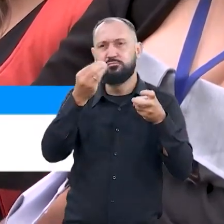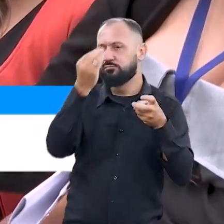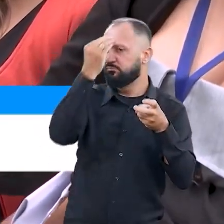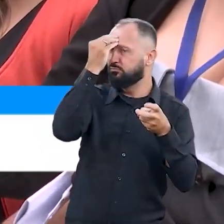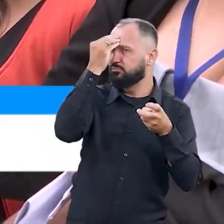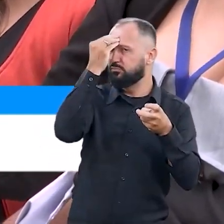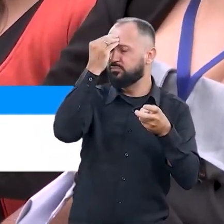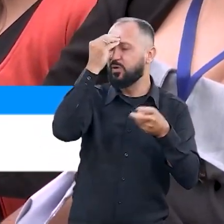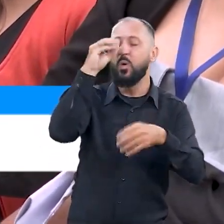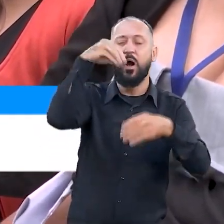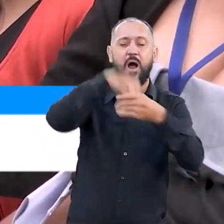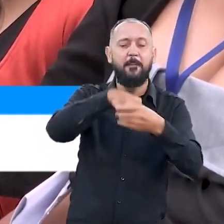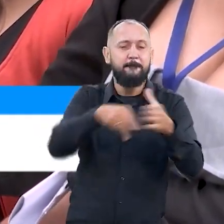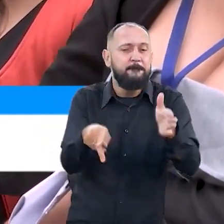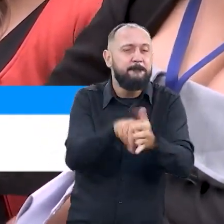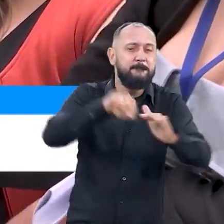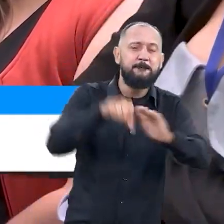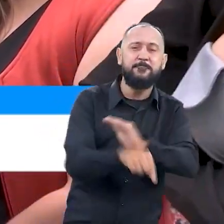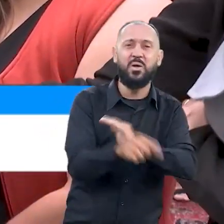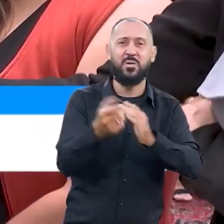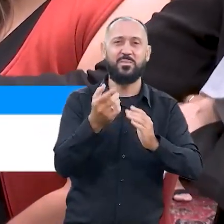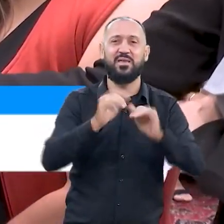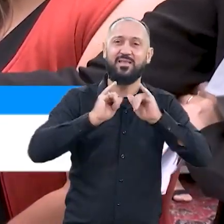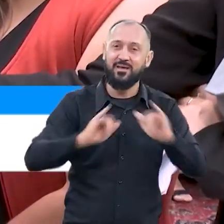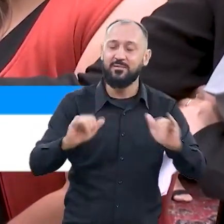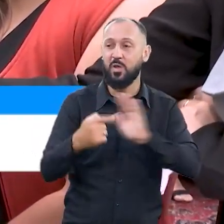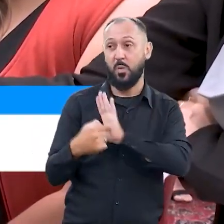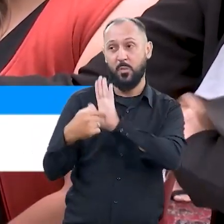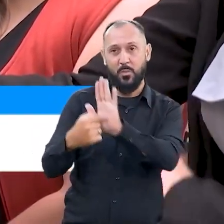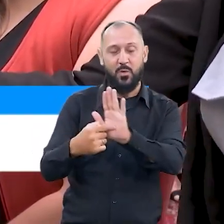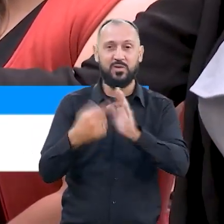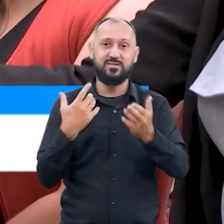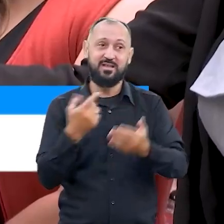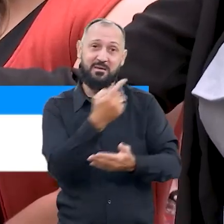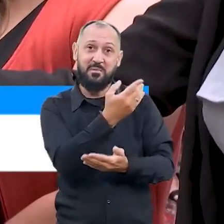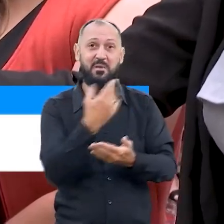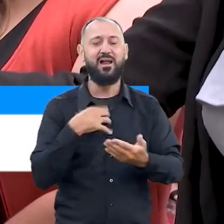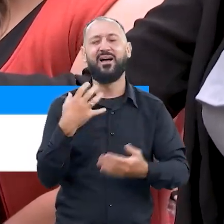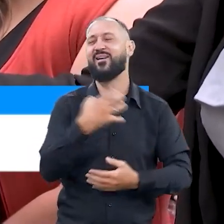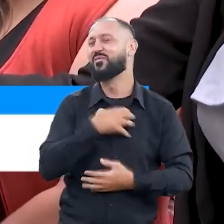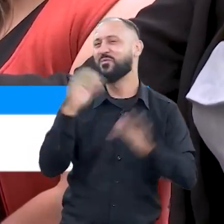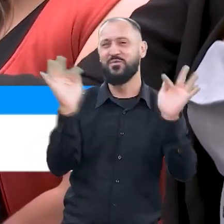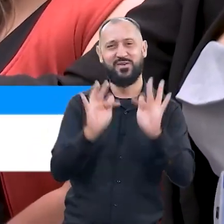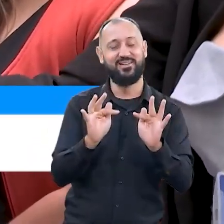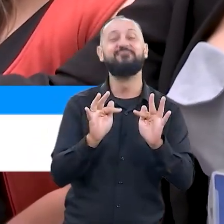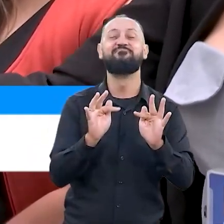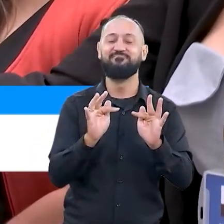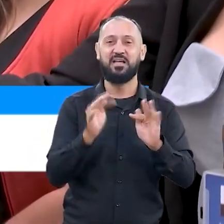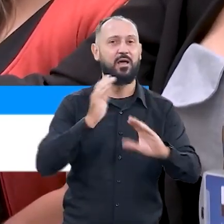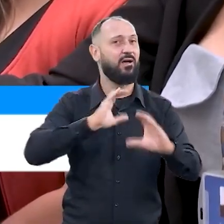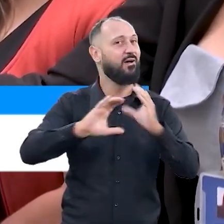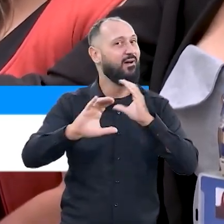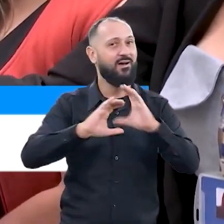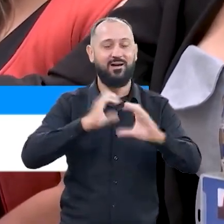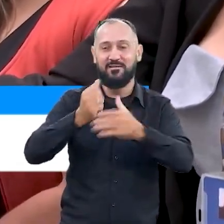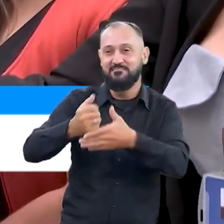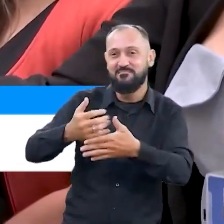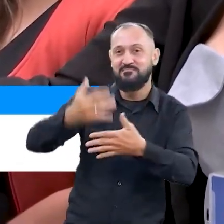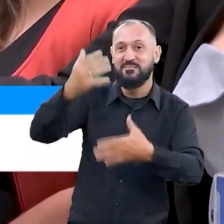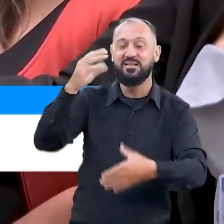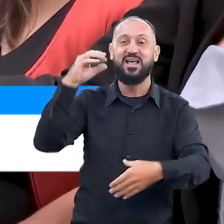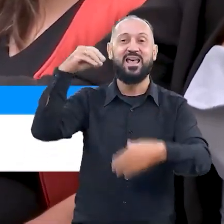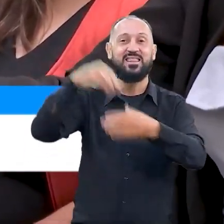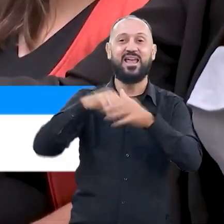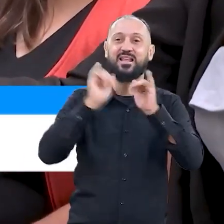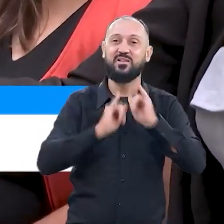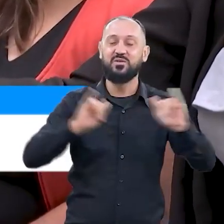Ela conseguiu captar exatamente a essência da campanha, né? E aí eu mostrei para a Mônica, ela ficou super feliz e a